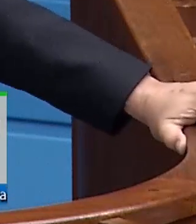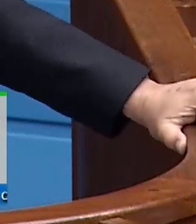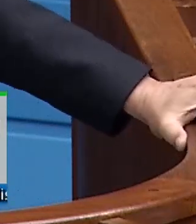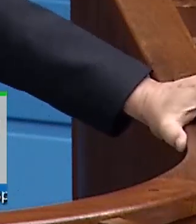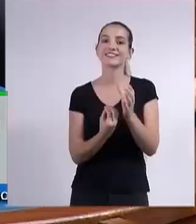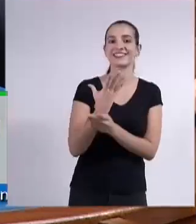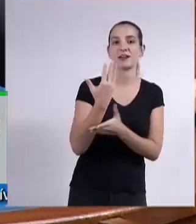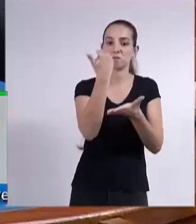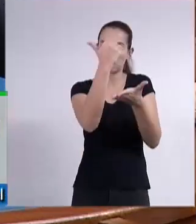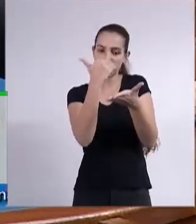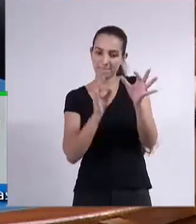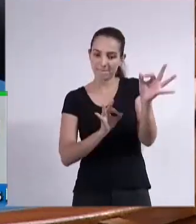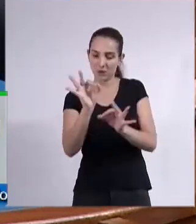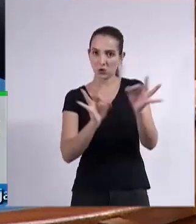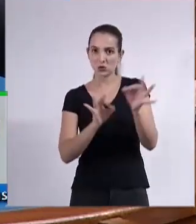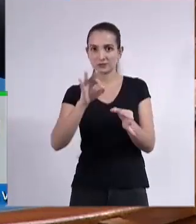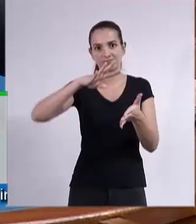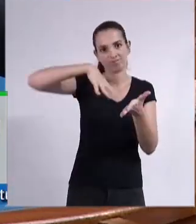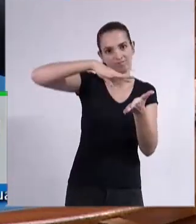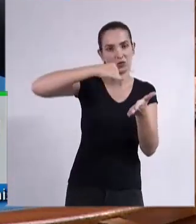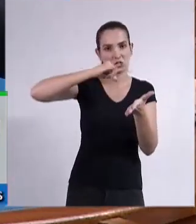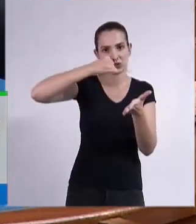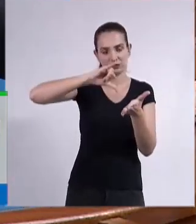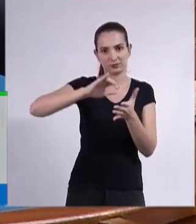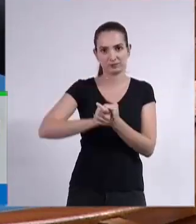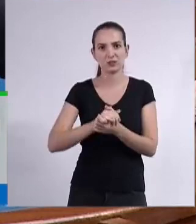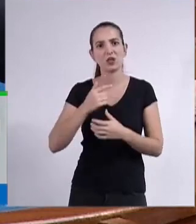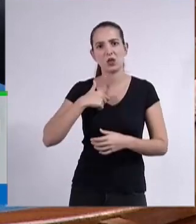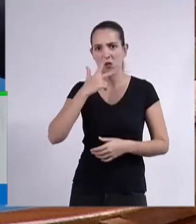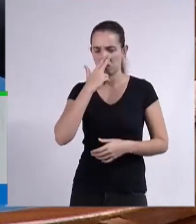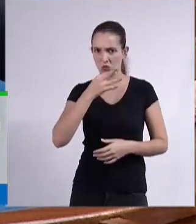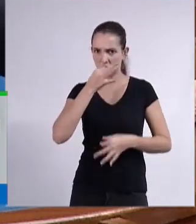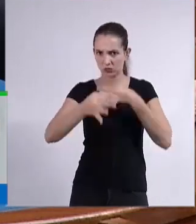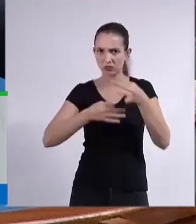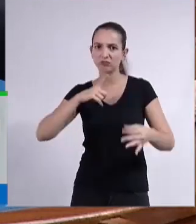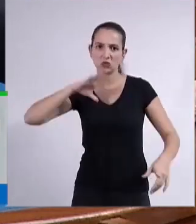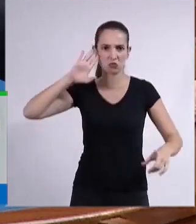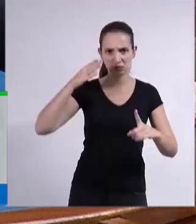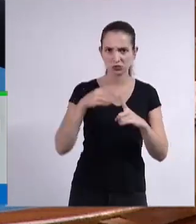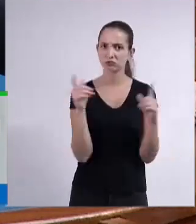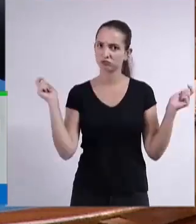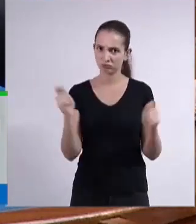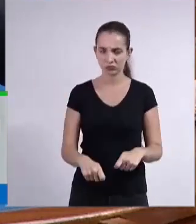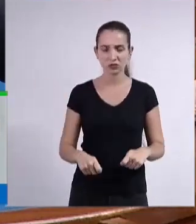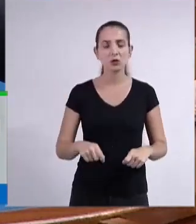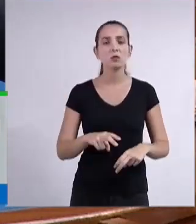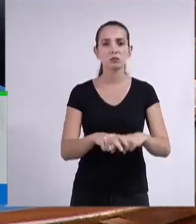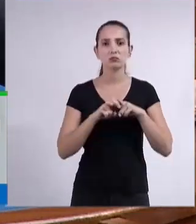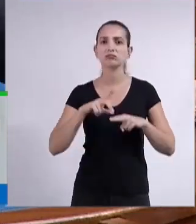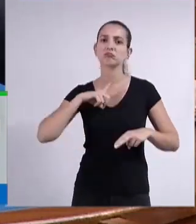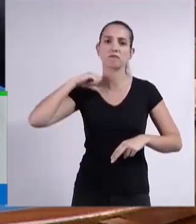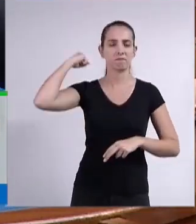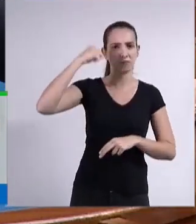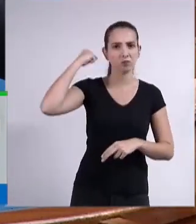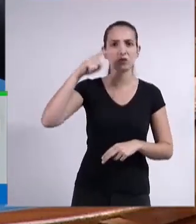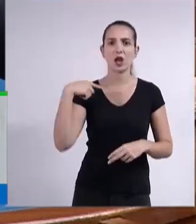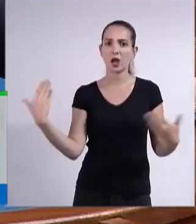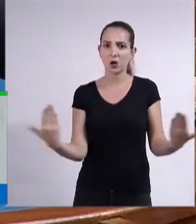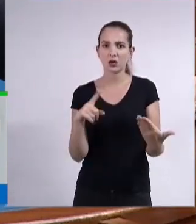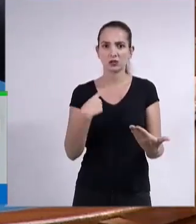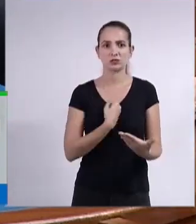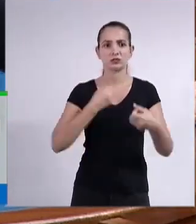energia. Penso que a audiência pública alcançou a sua finalidade, foi extremamente exitosa. Nós vamos agora, com as